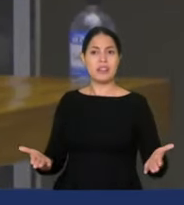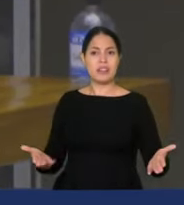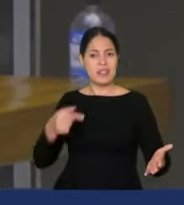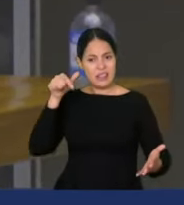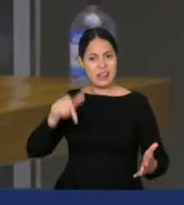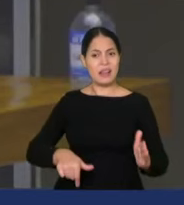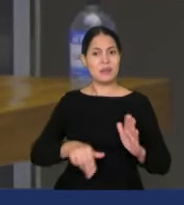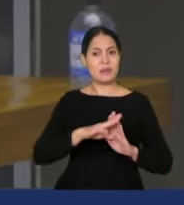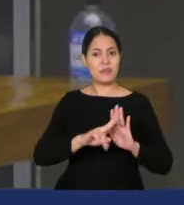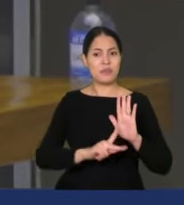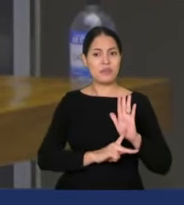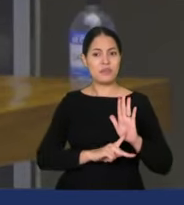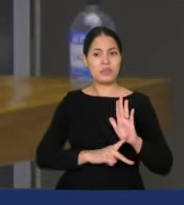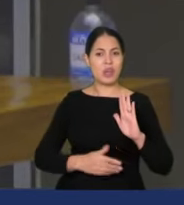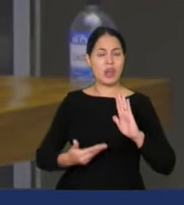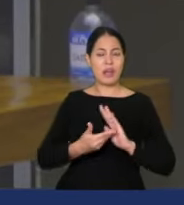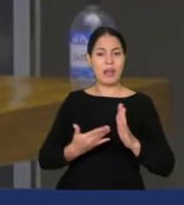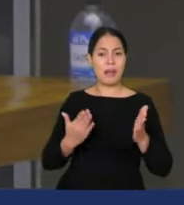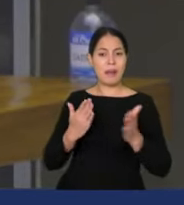casa.